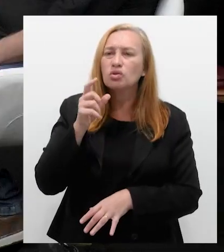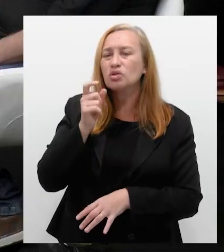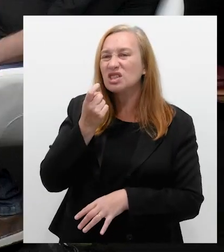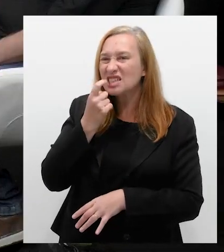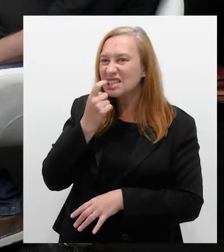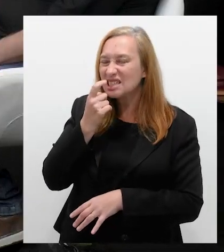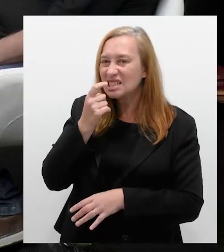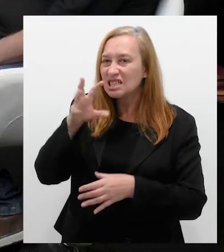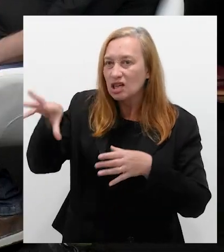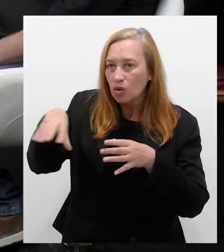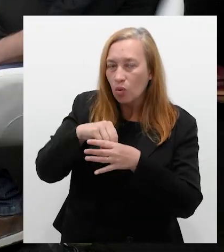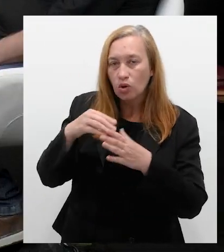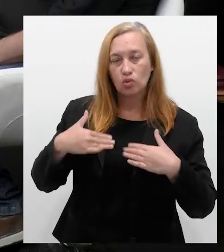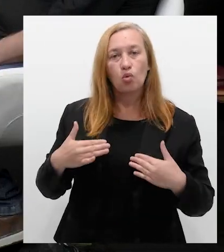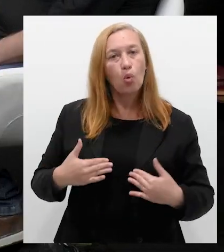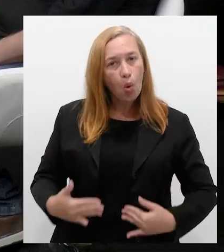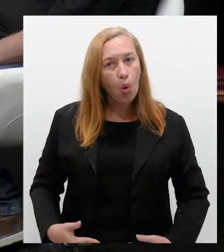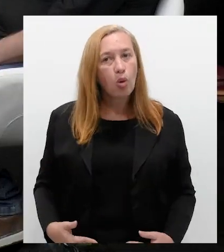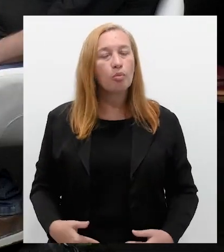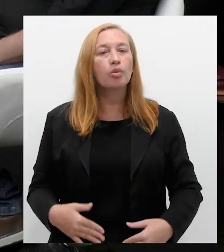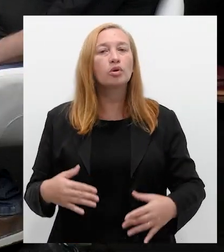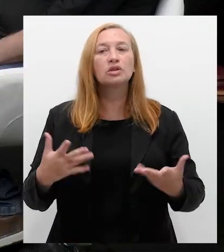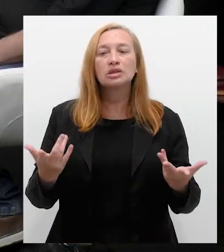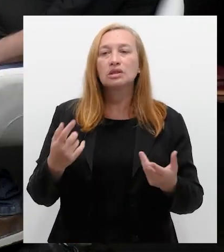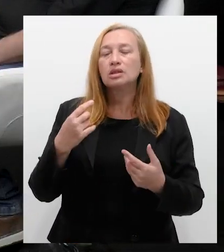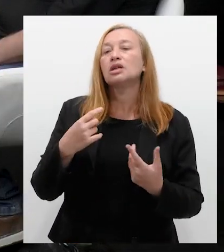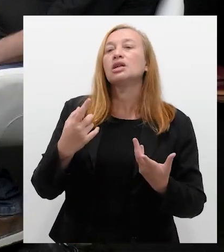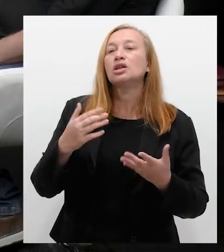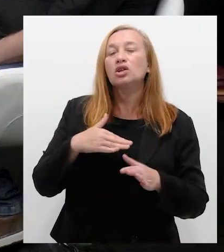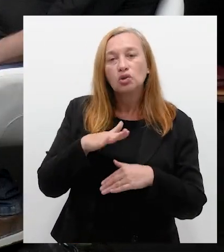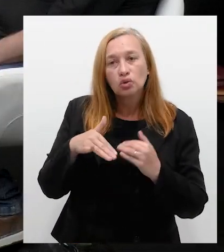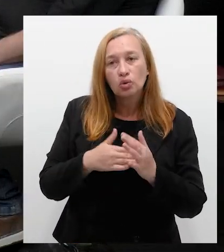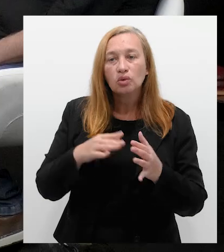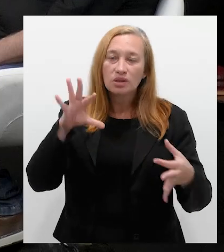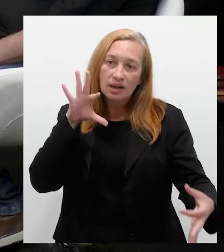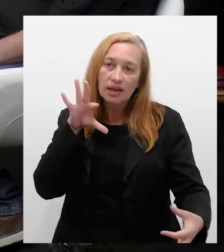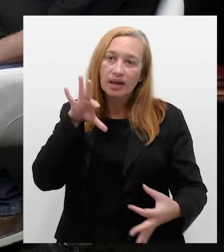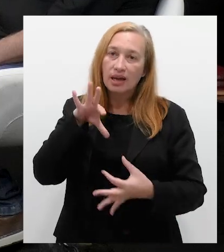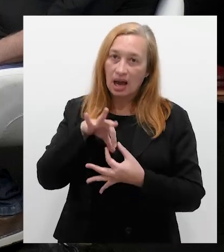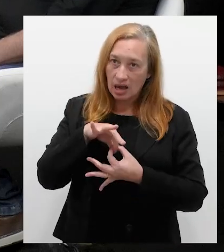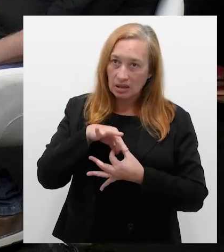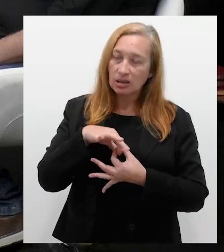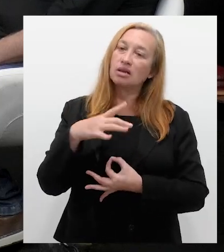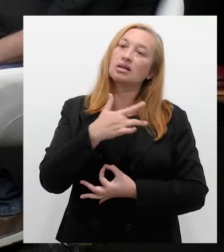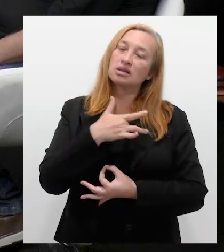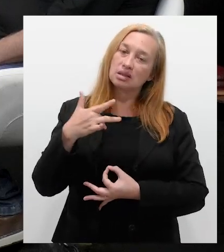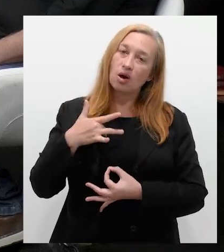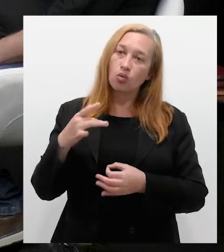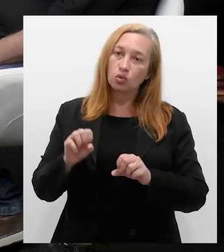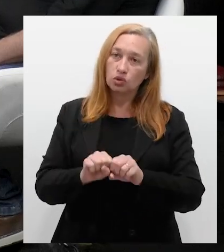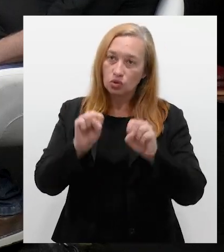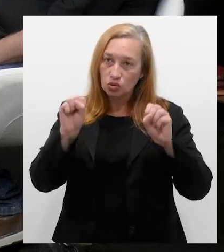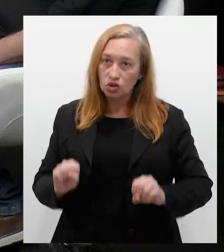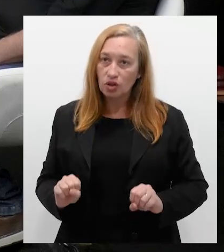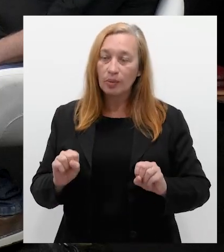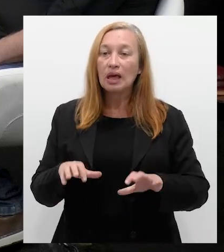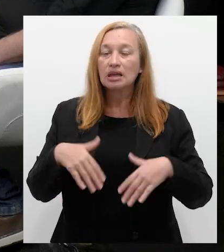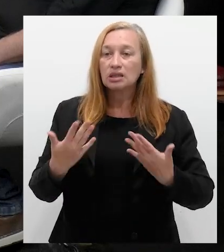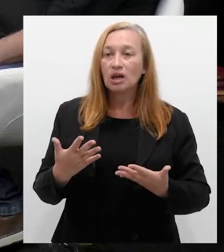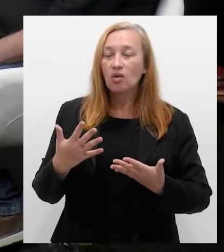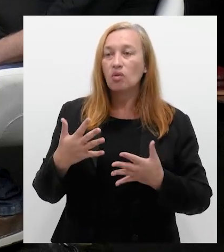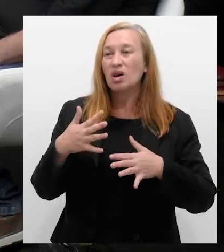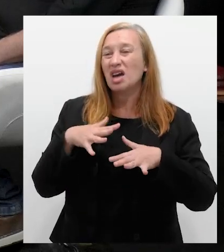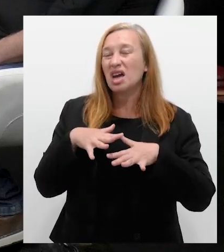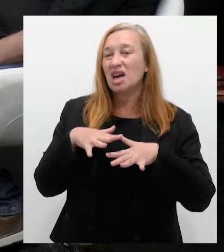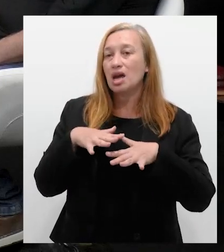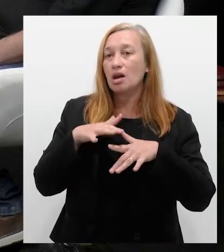dentes são órgãos do nosso corpo, né? São órgãos dentais e todos eles, como eu falei, ligados à nossa saúde sistêmica, ou seja, um foco de